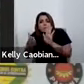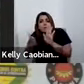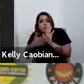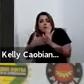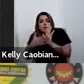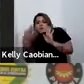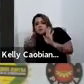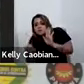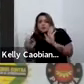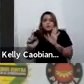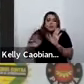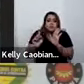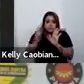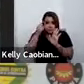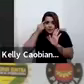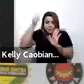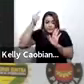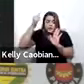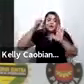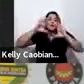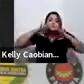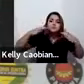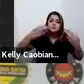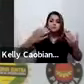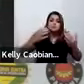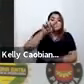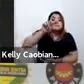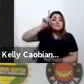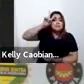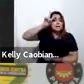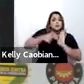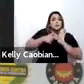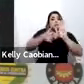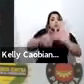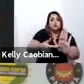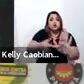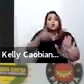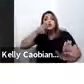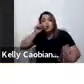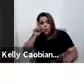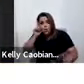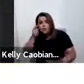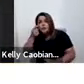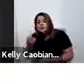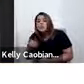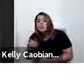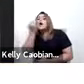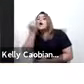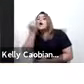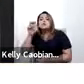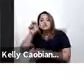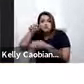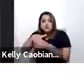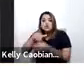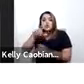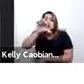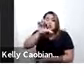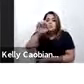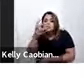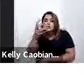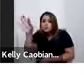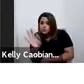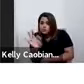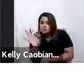Assembleia da última segunda-feira. Então, ontem foi a apuração. E 94% dos trabalhadores